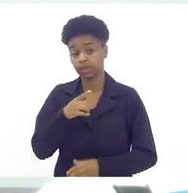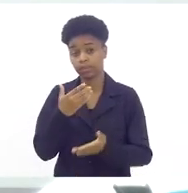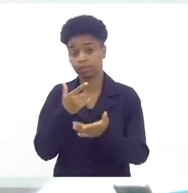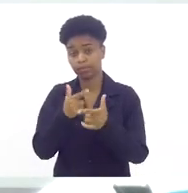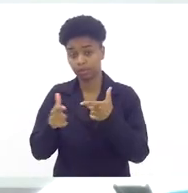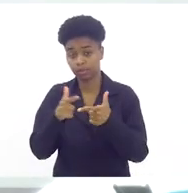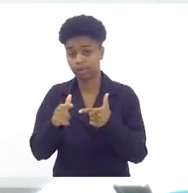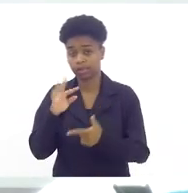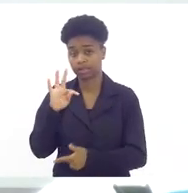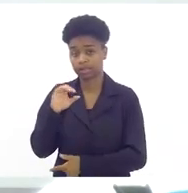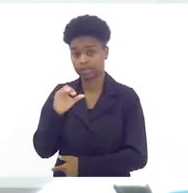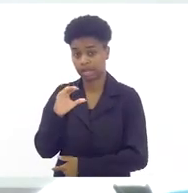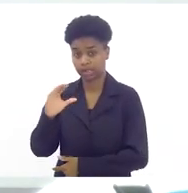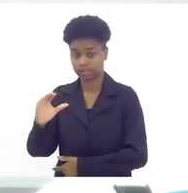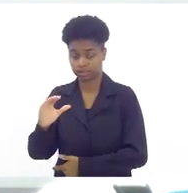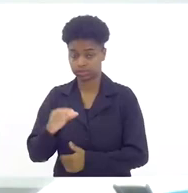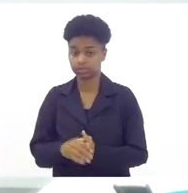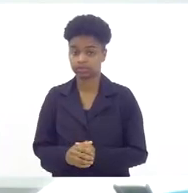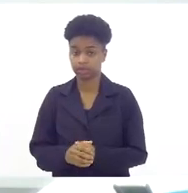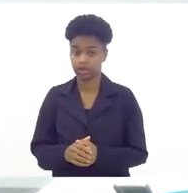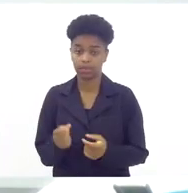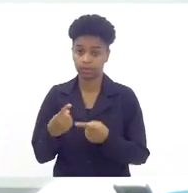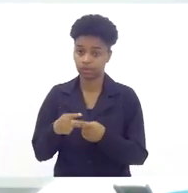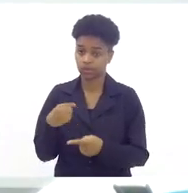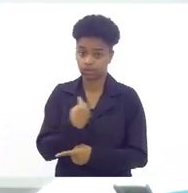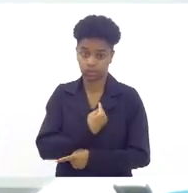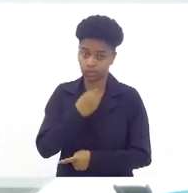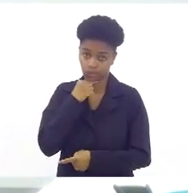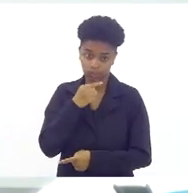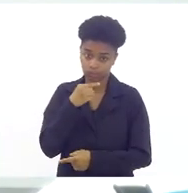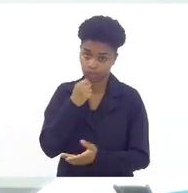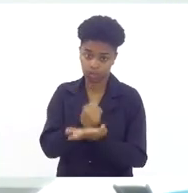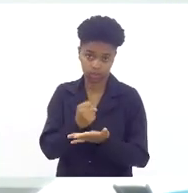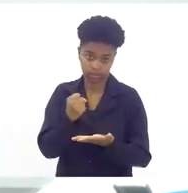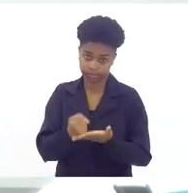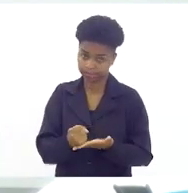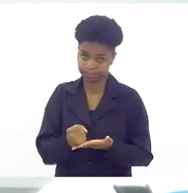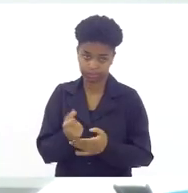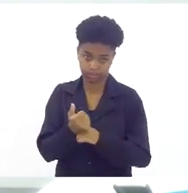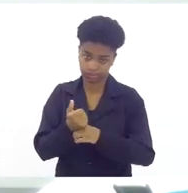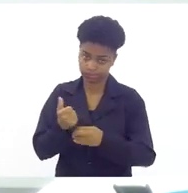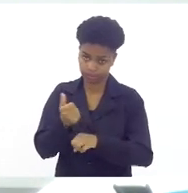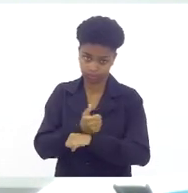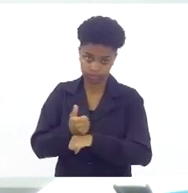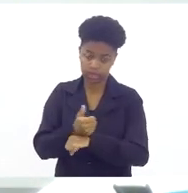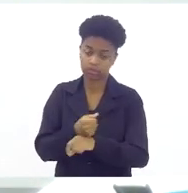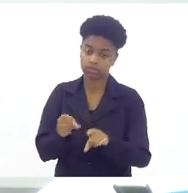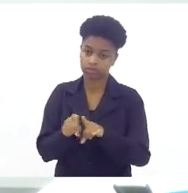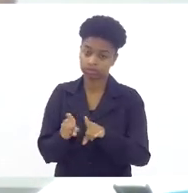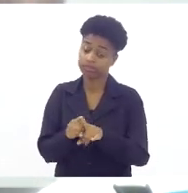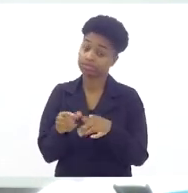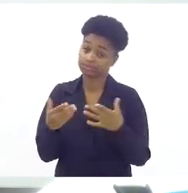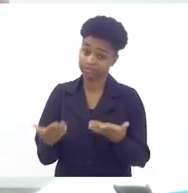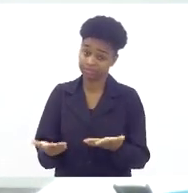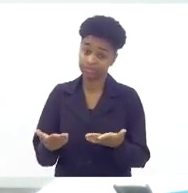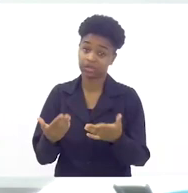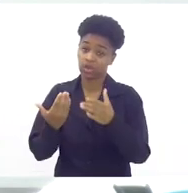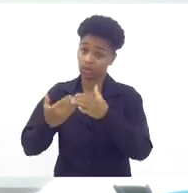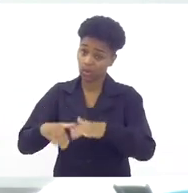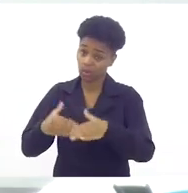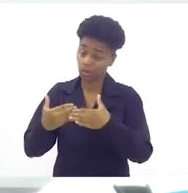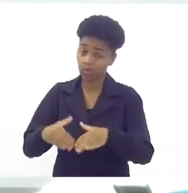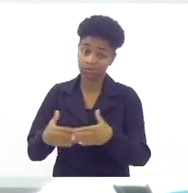ataque e que não podemos fazer contratação de também E aí concurso público